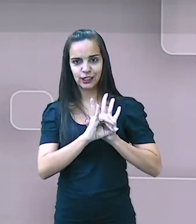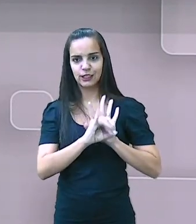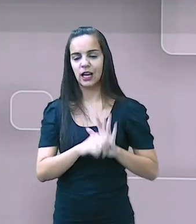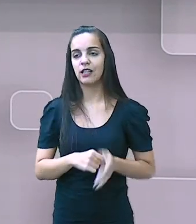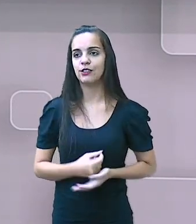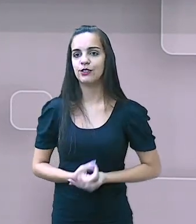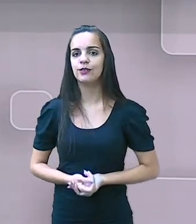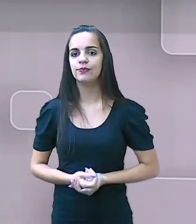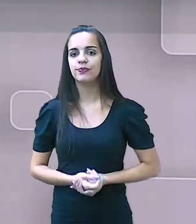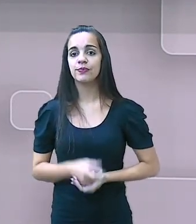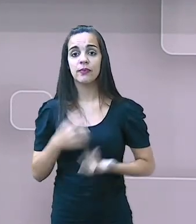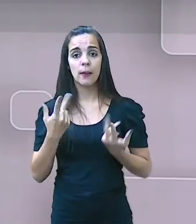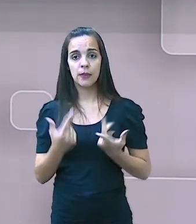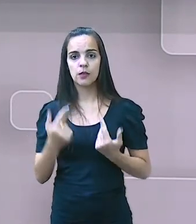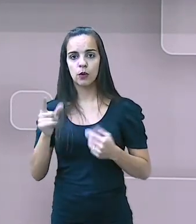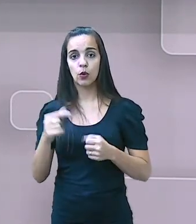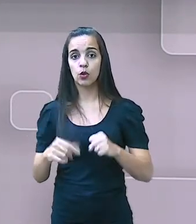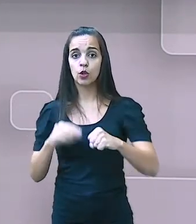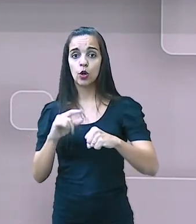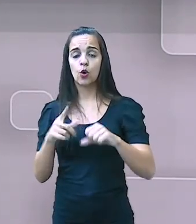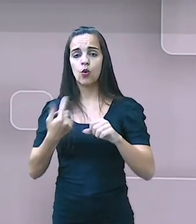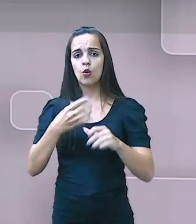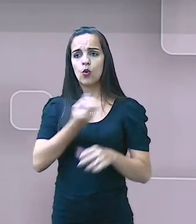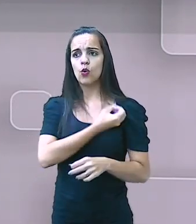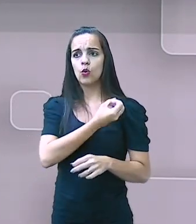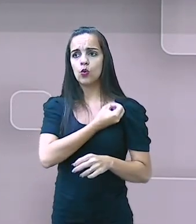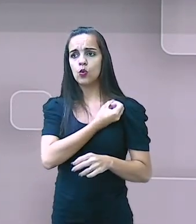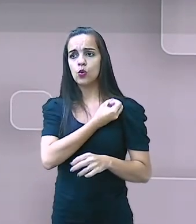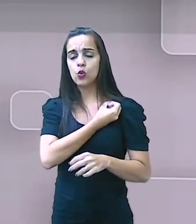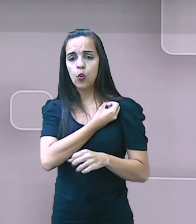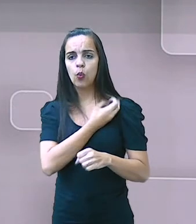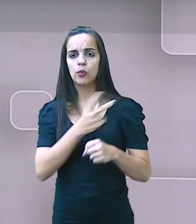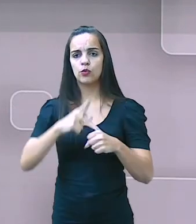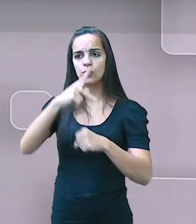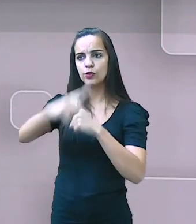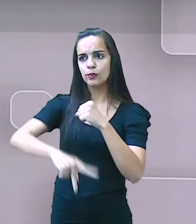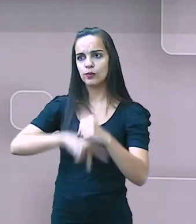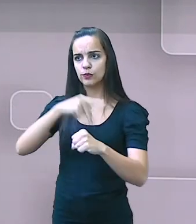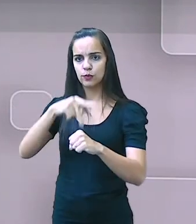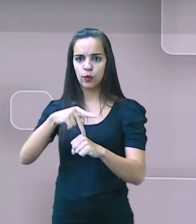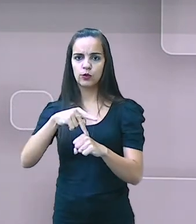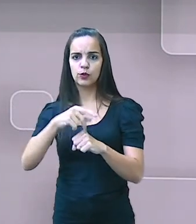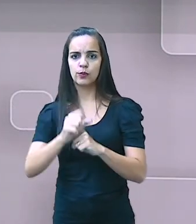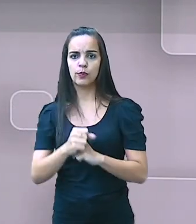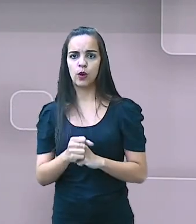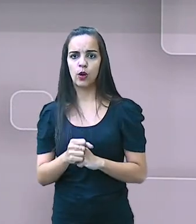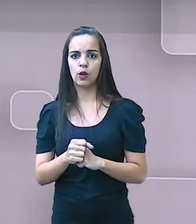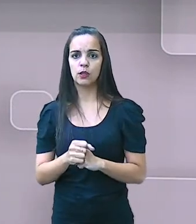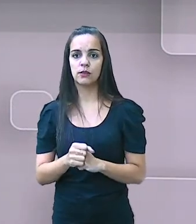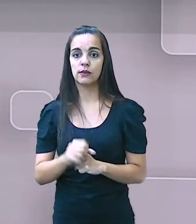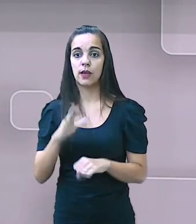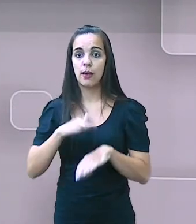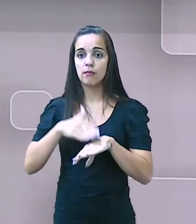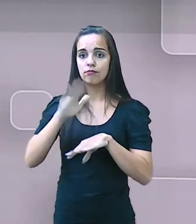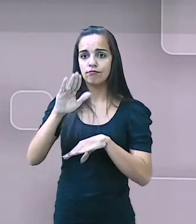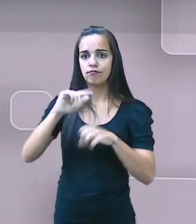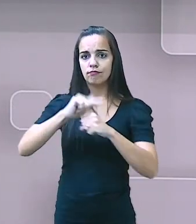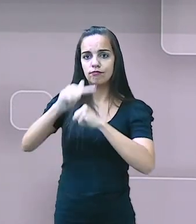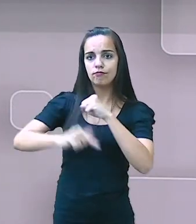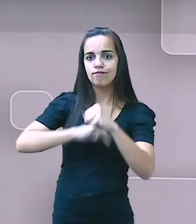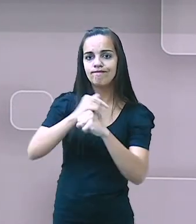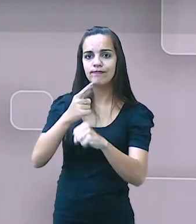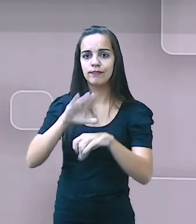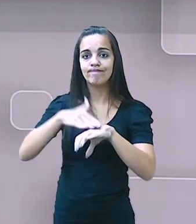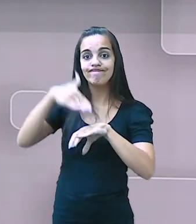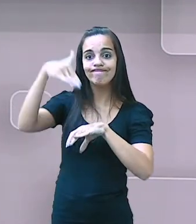pela letra P, o número de prótons de um átomo é uma das principais características desse átomo. É